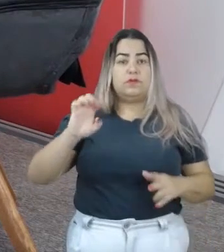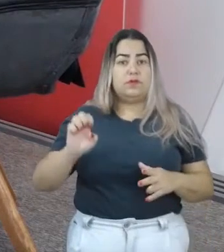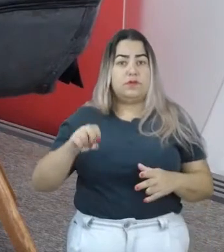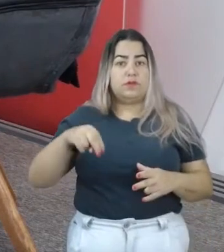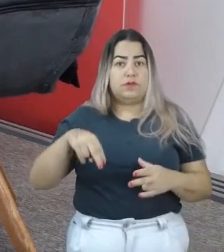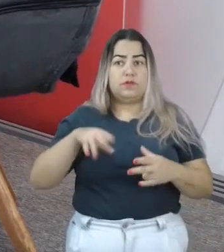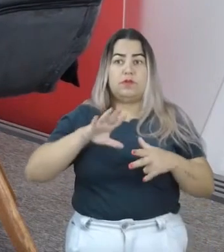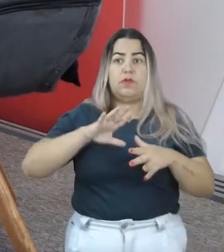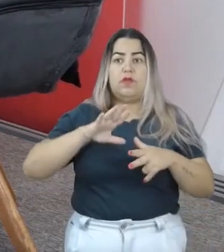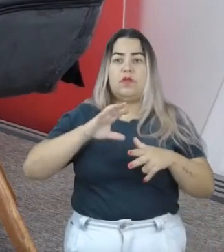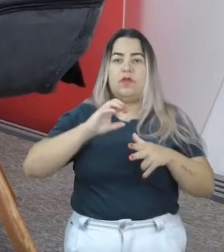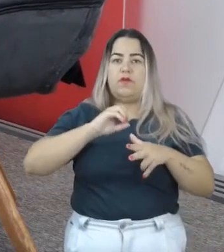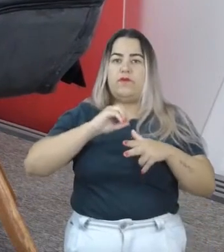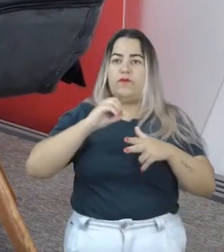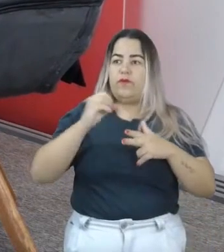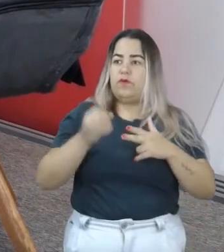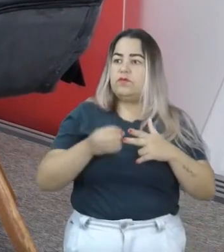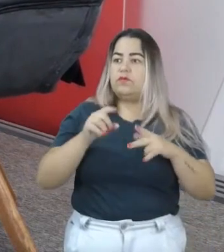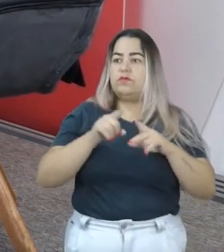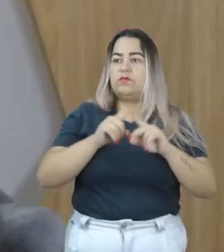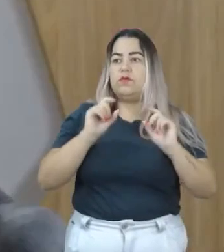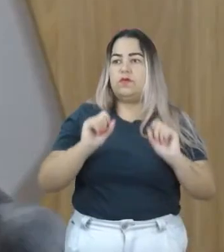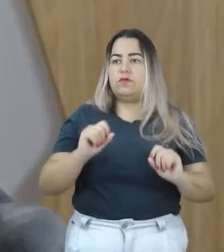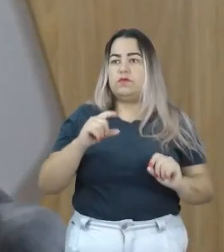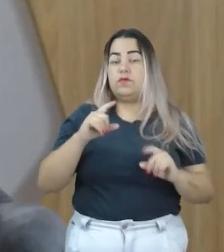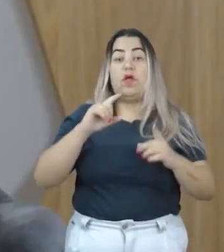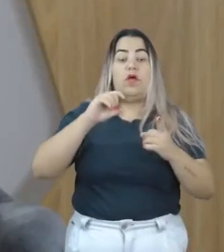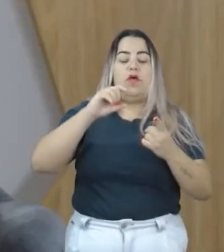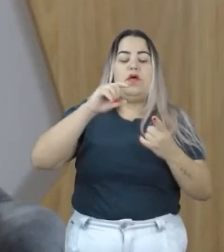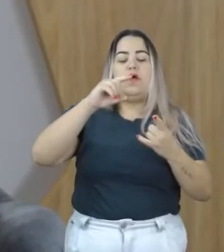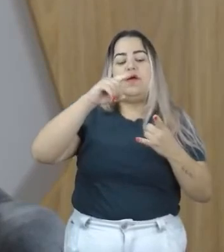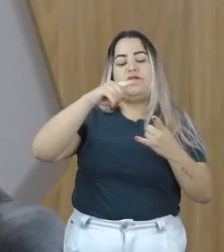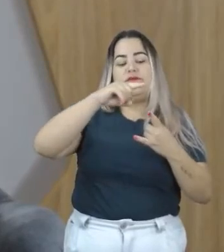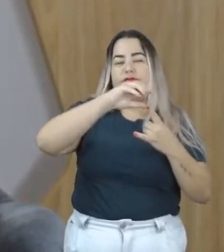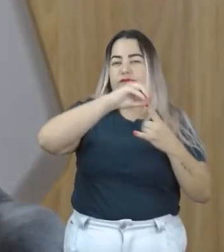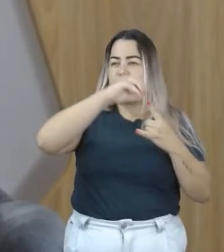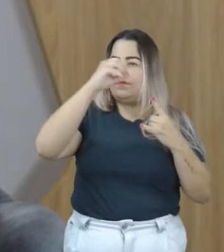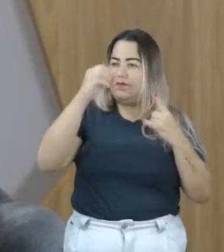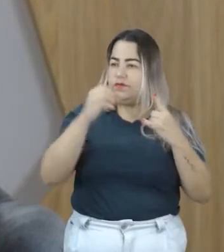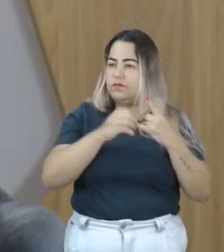sabia, que nem existia, né? Isso. O que as pessoas têm que saber é que a vacina do